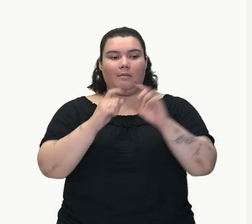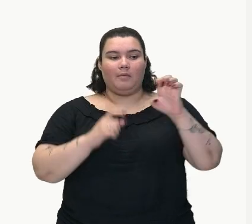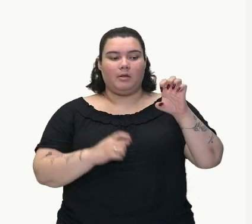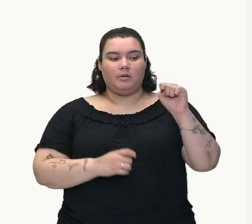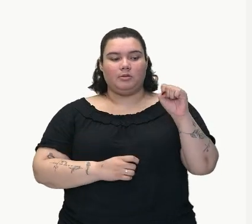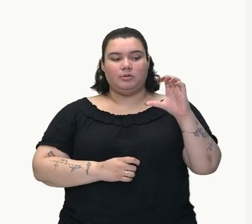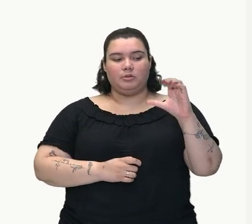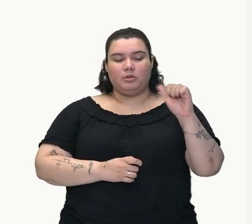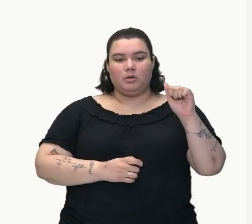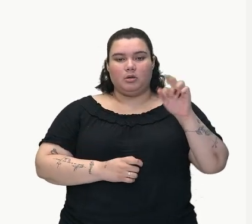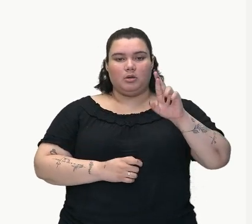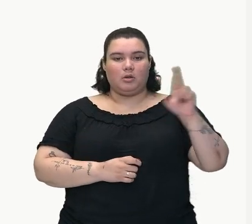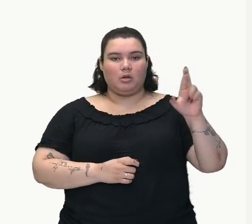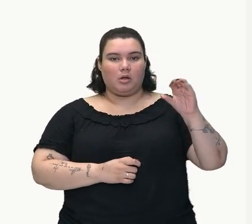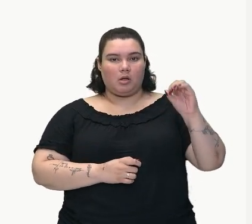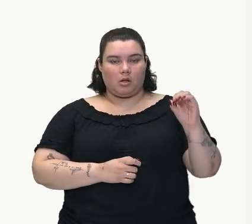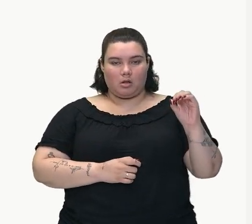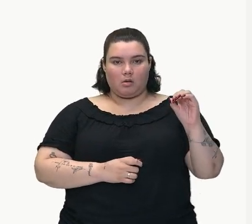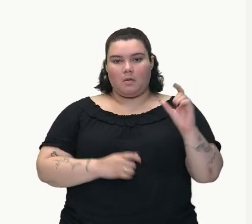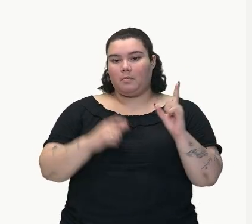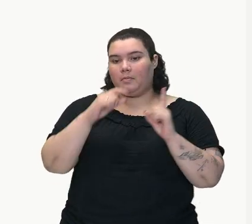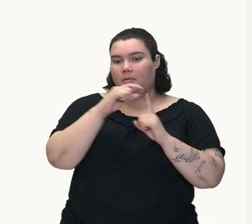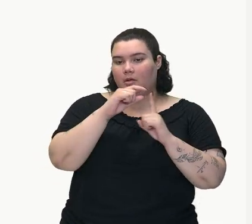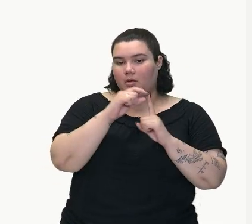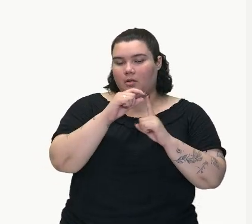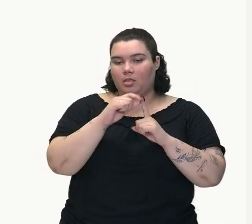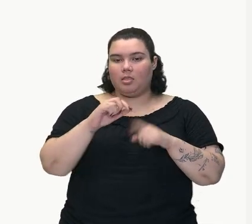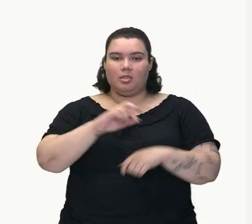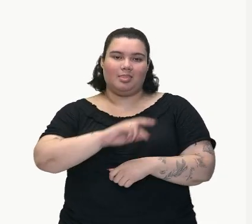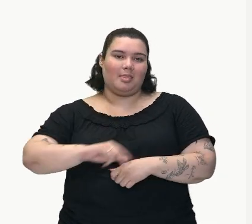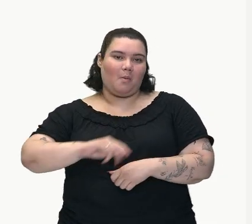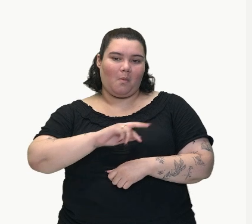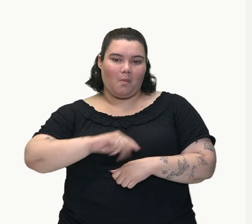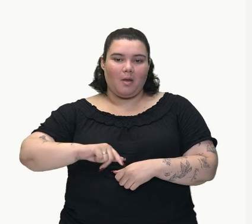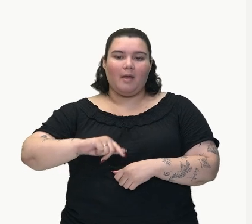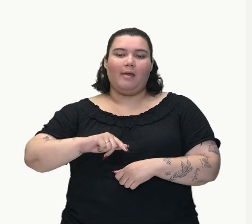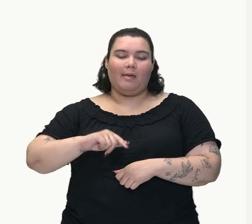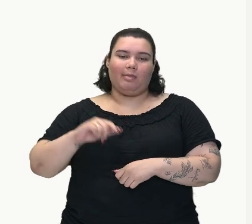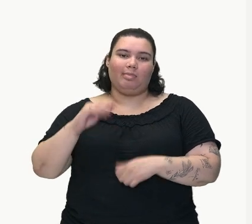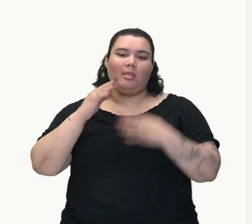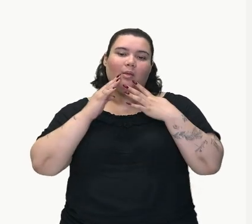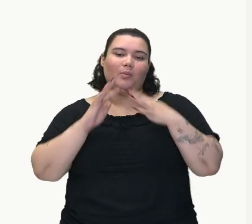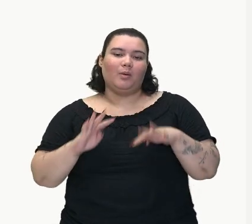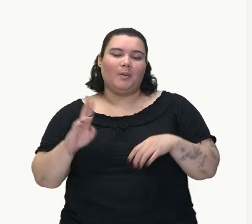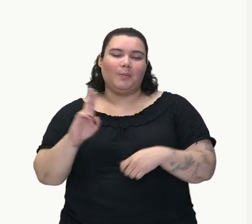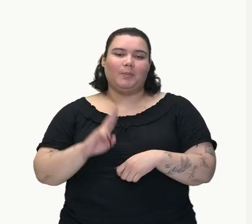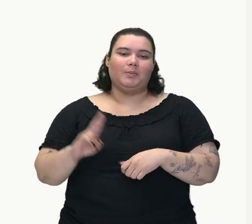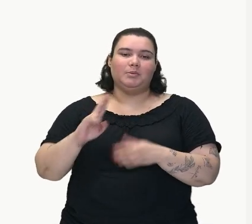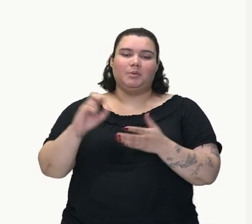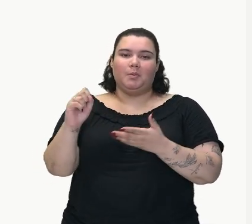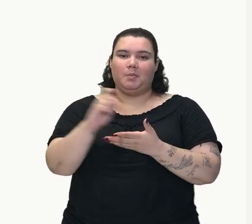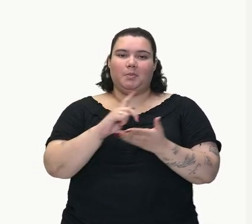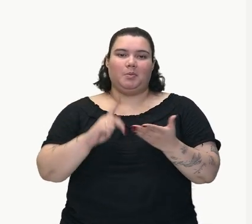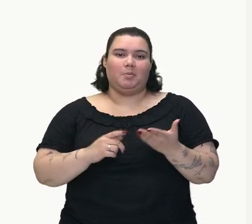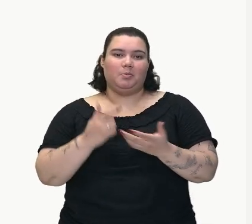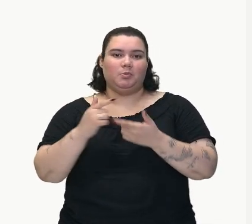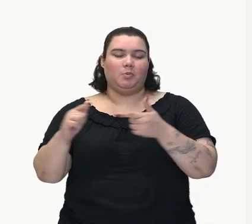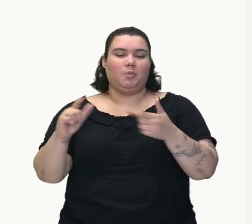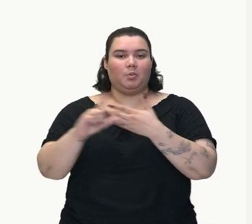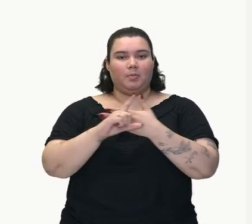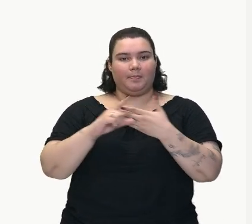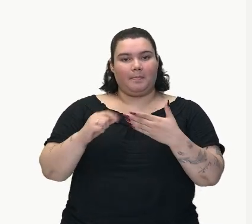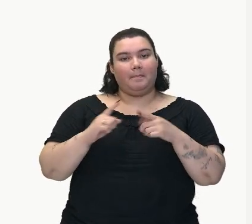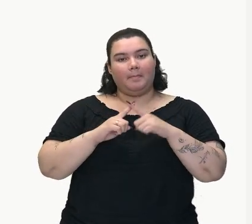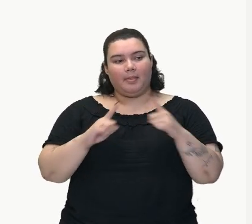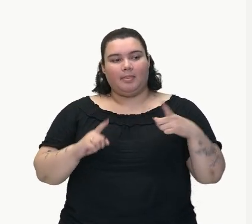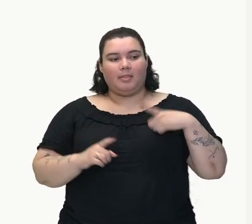palavra escarro. Palavra que não é comum, certo, nos textos dos outros autores daquele período, mas